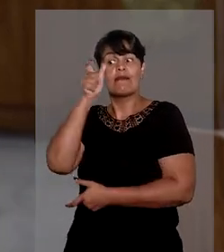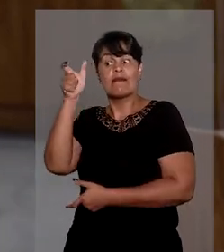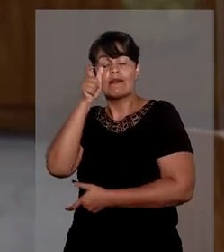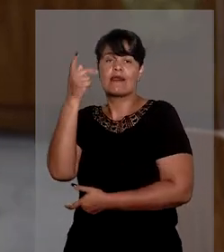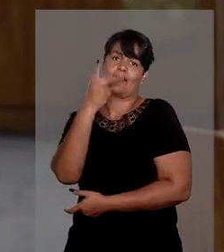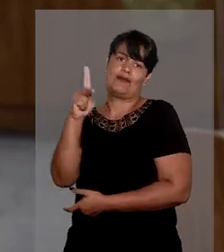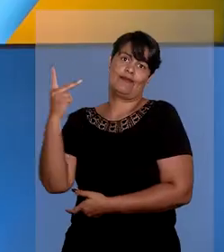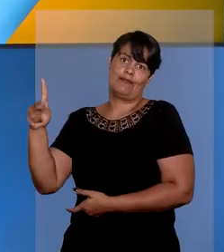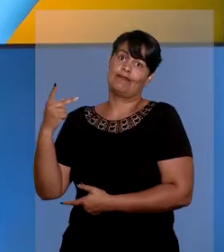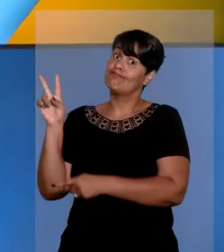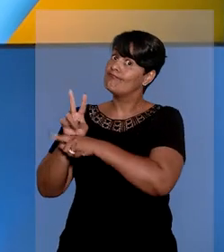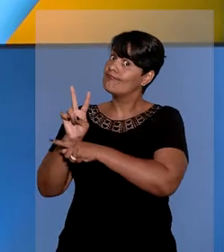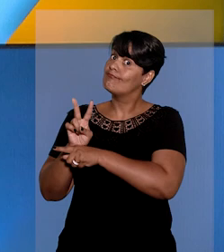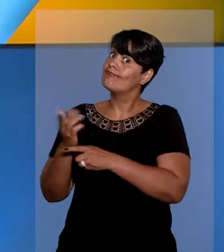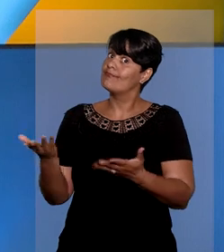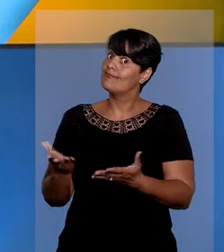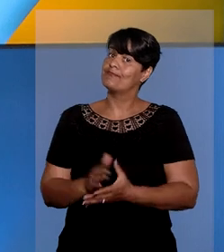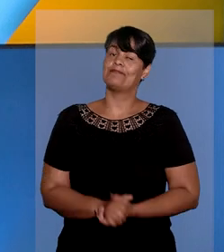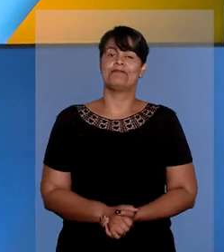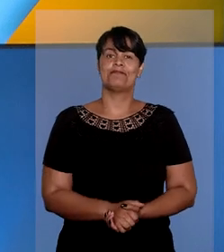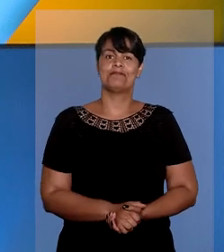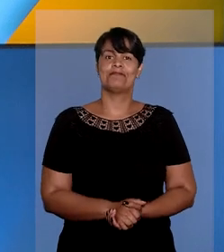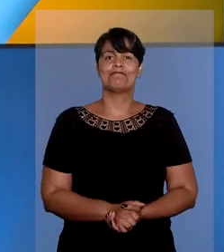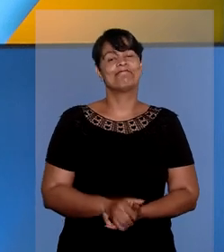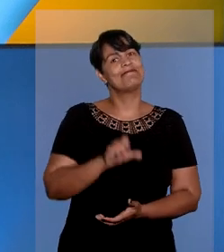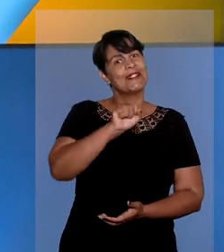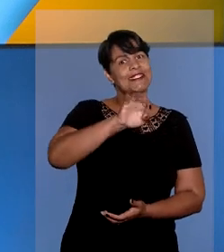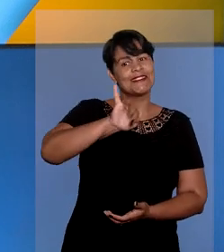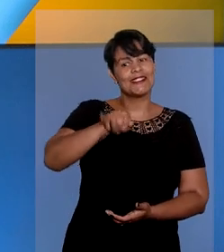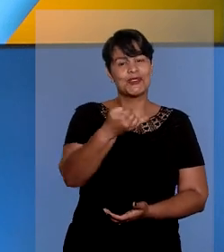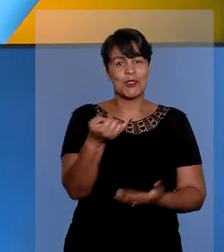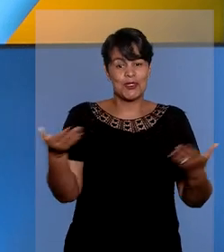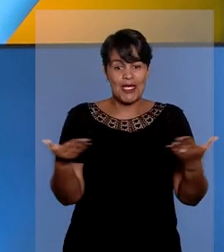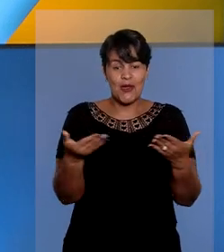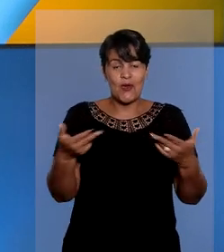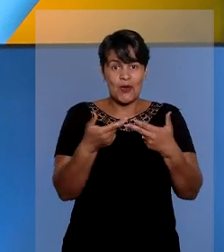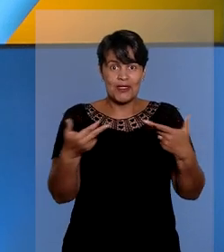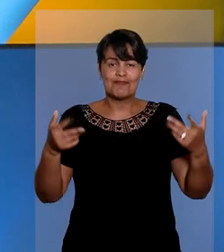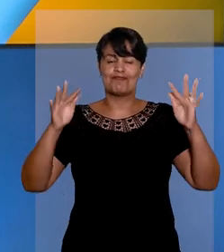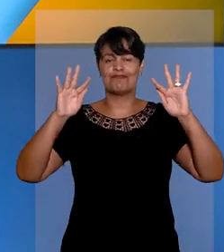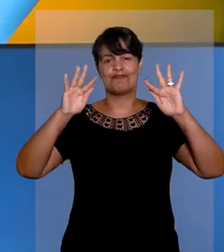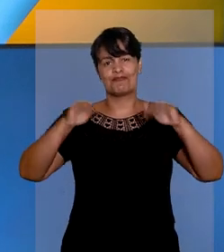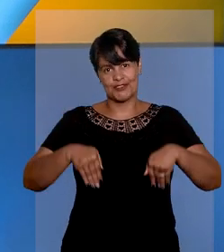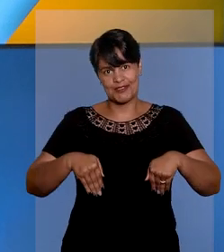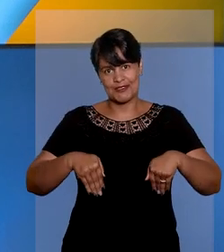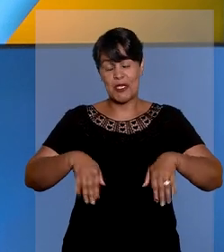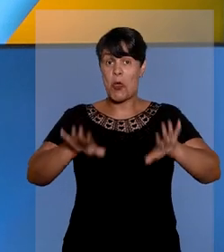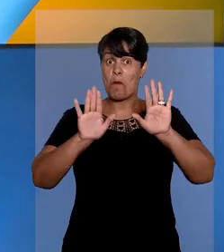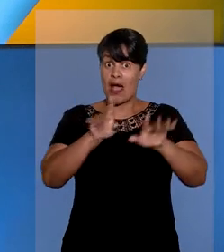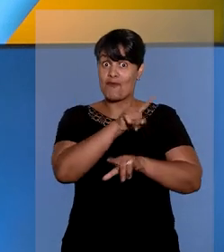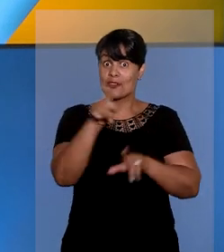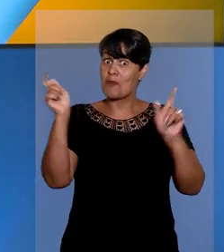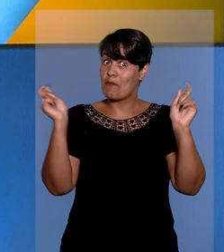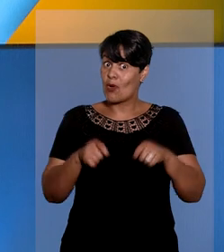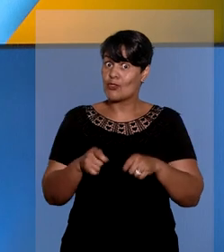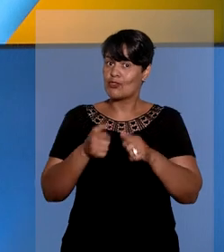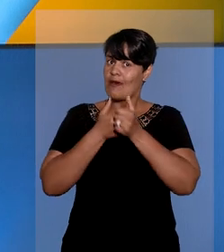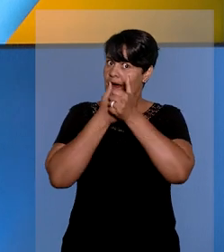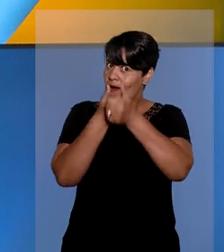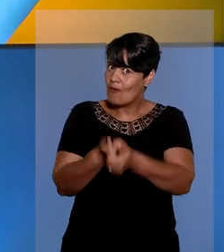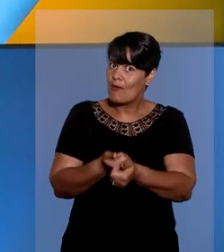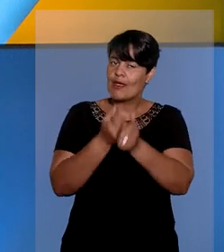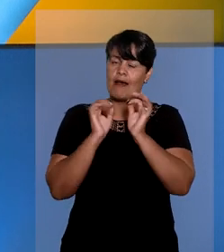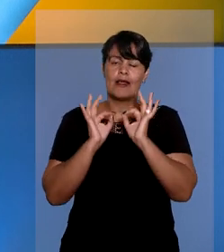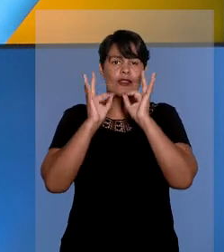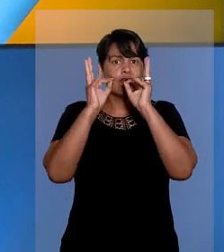mediatos. E o STJ Notícias está chegando ao fim. Não esqueça que você pode acompanhar outras